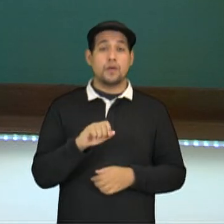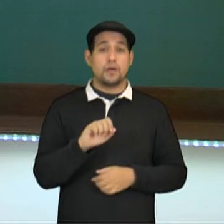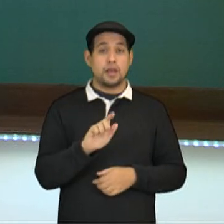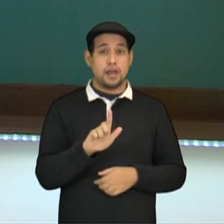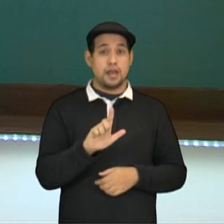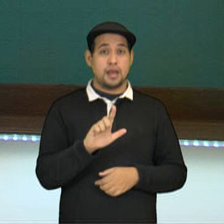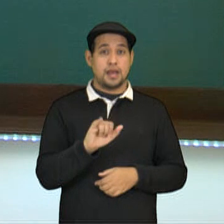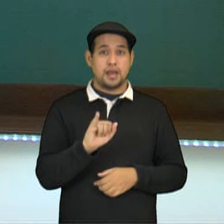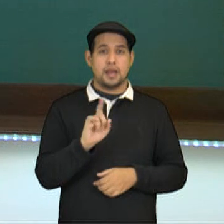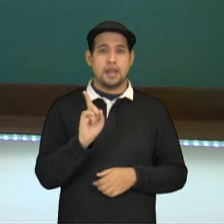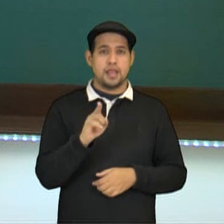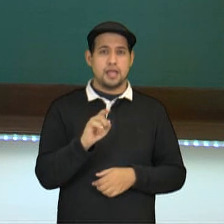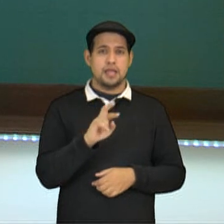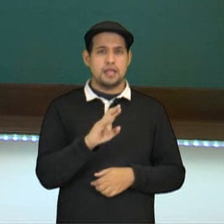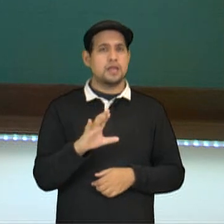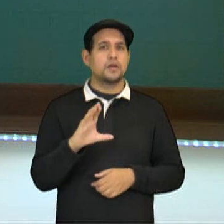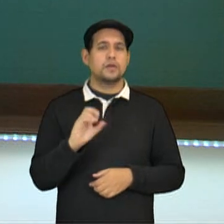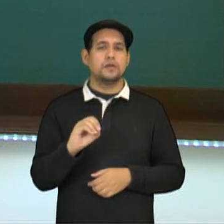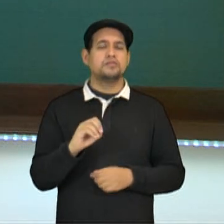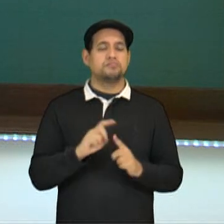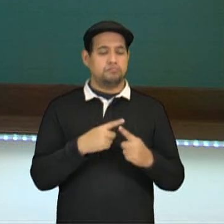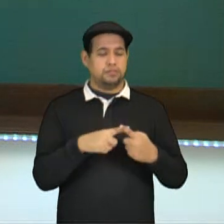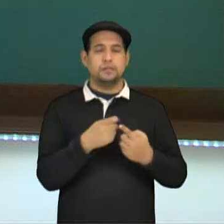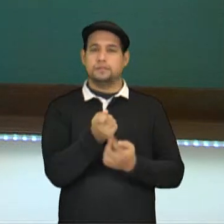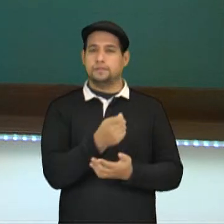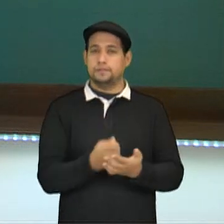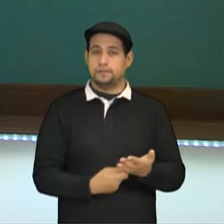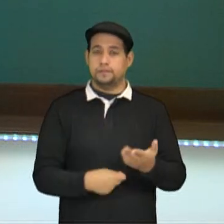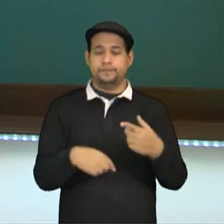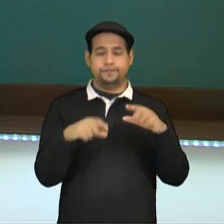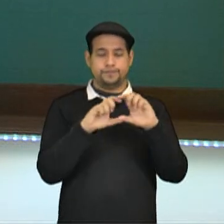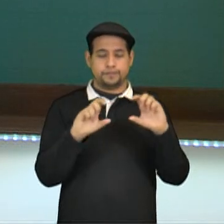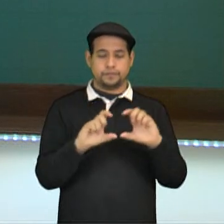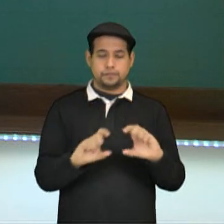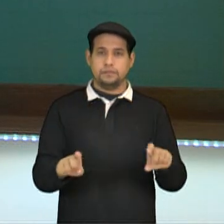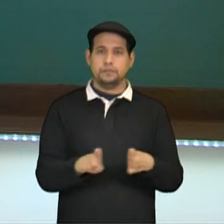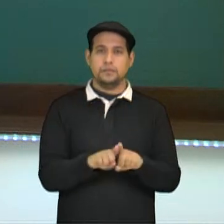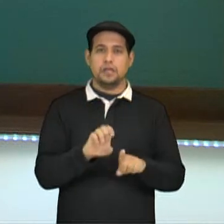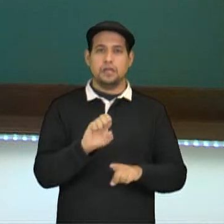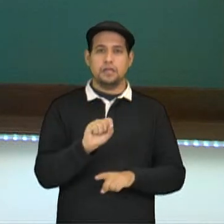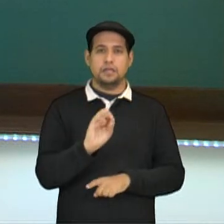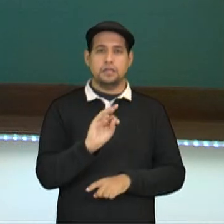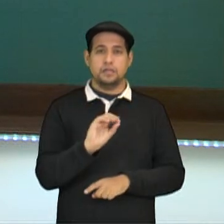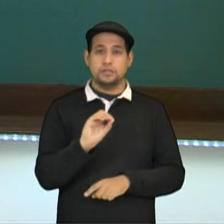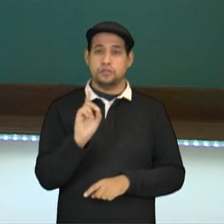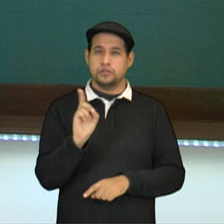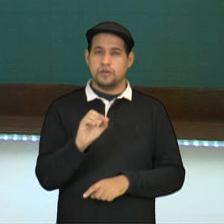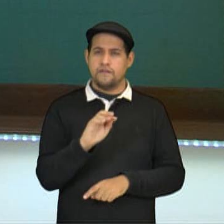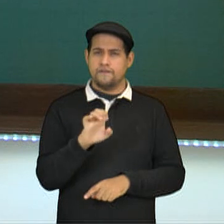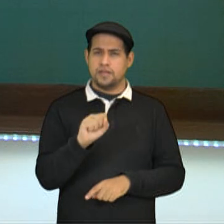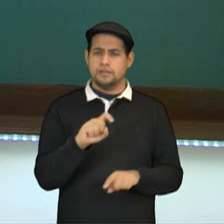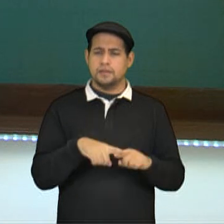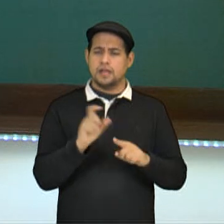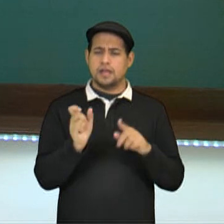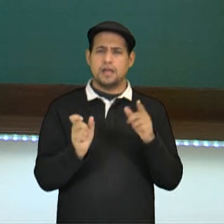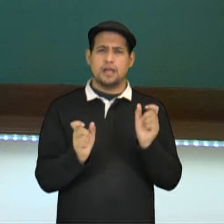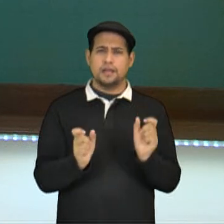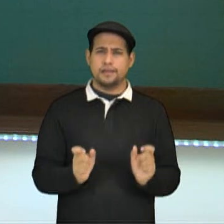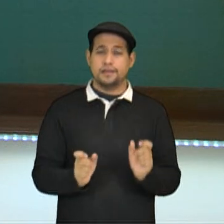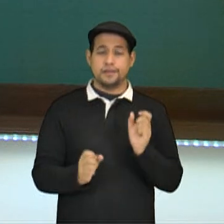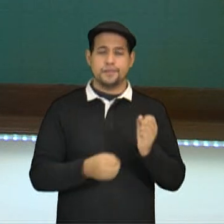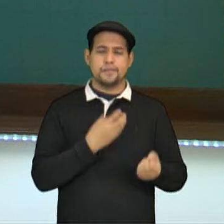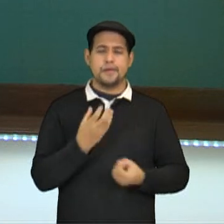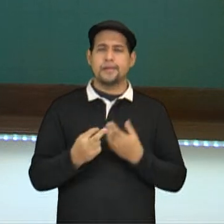lírico. Lembrando aqui, né, que ele é escrito em versos e estrofes. Uma das características do poeta Carlos Drummond